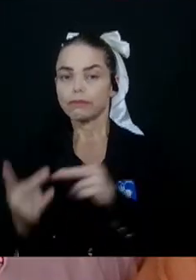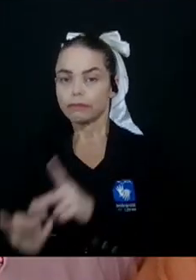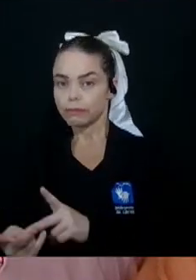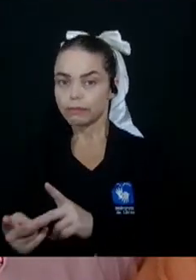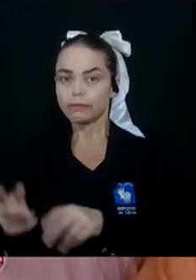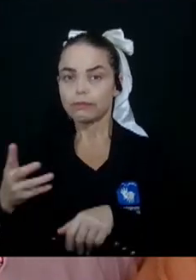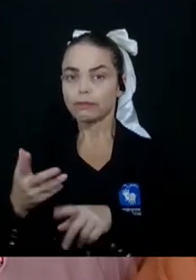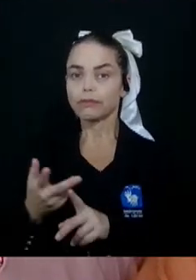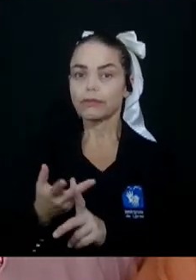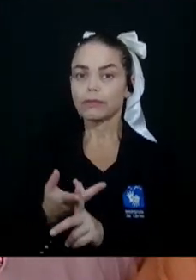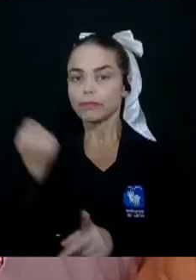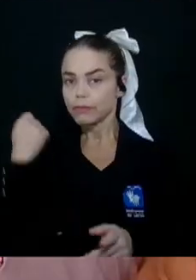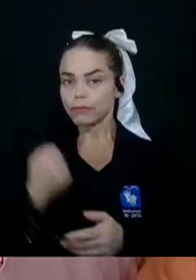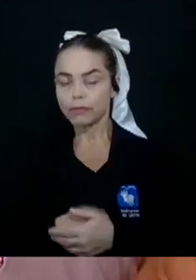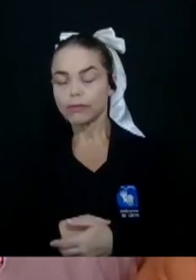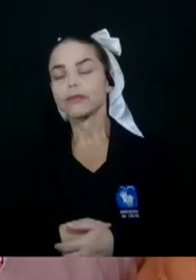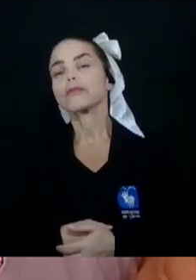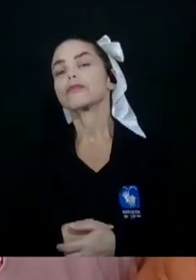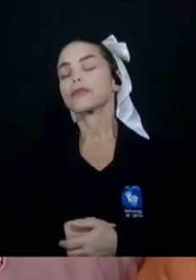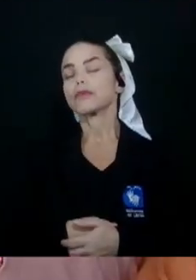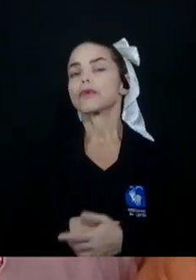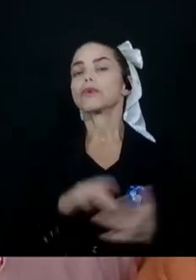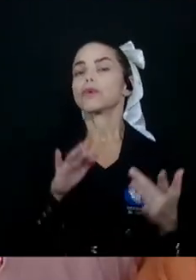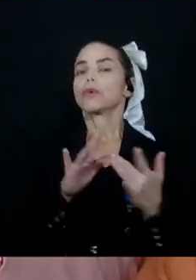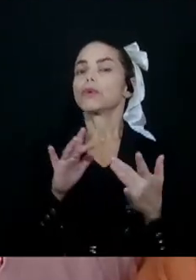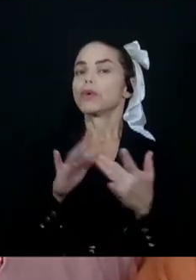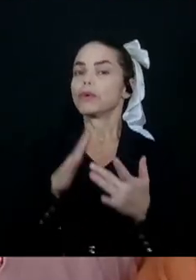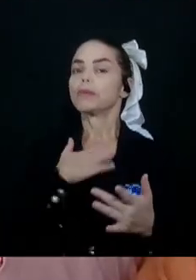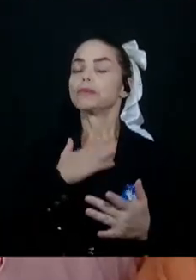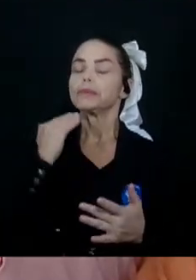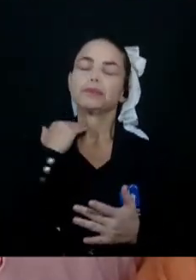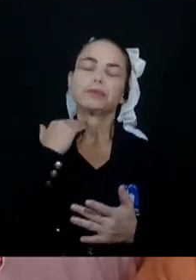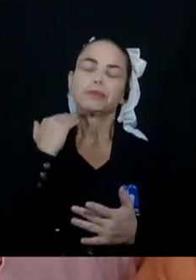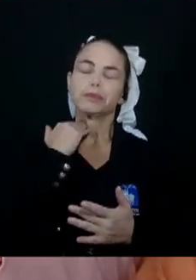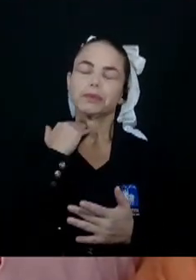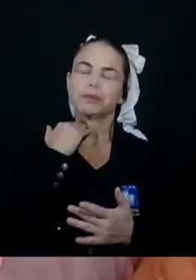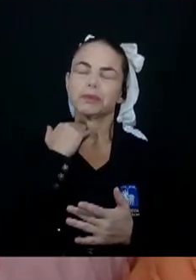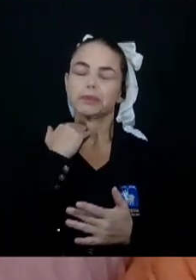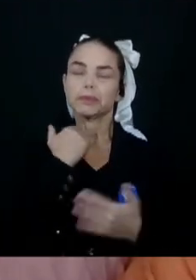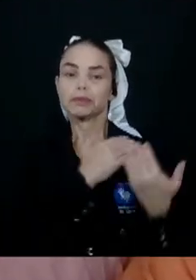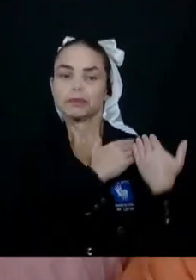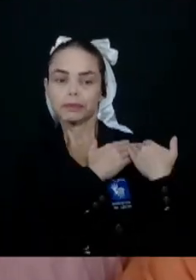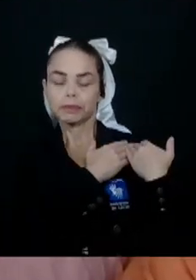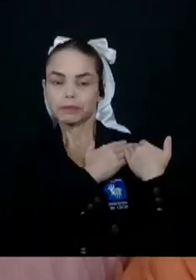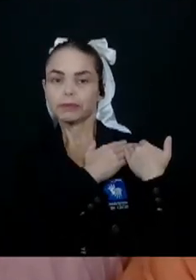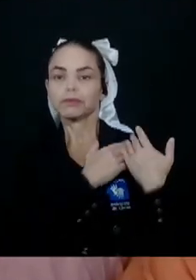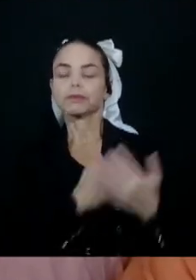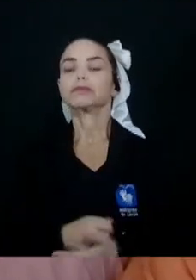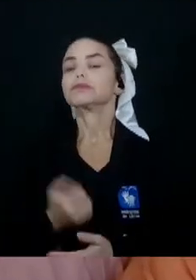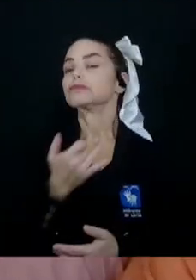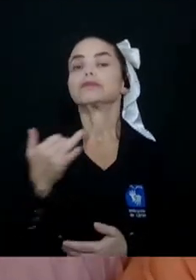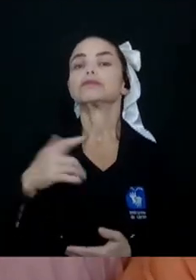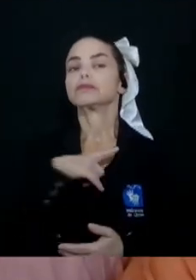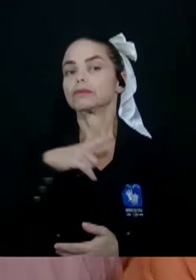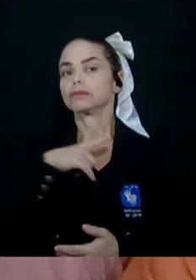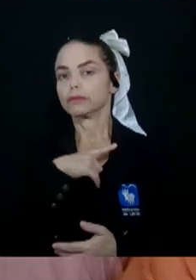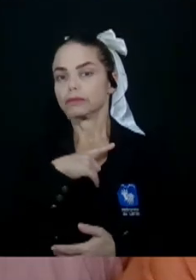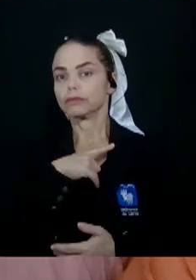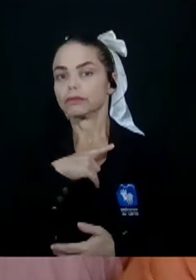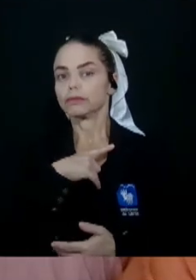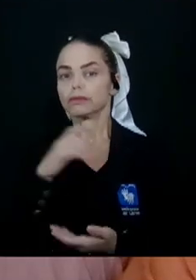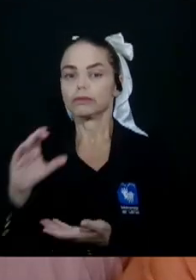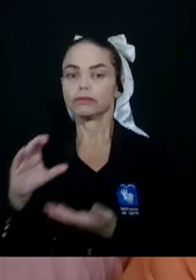nessa fraude, entrei em contato com o meu banco responsável, quanto tempo eu tenho para receber esse dinheiro de